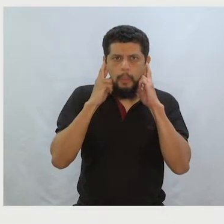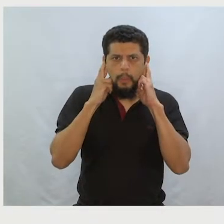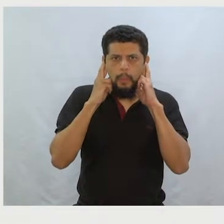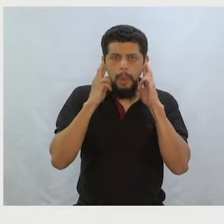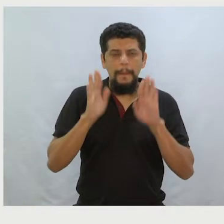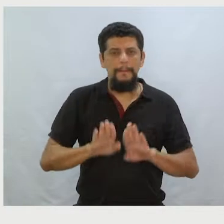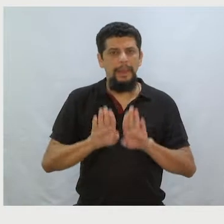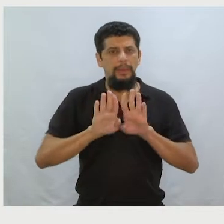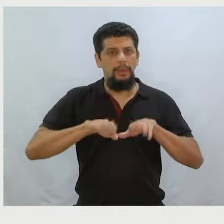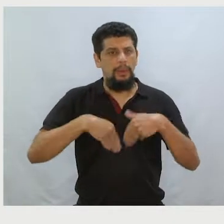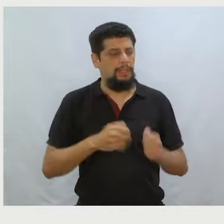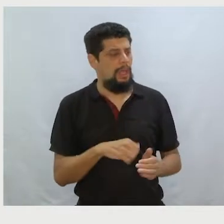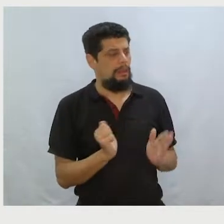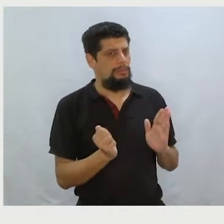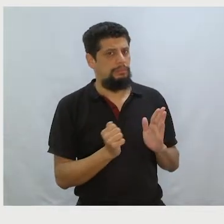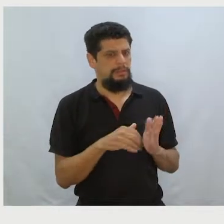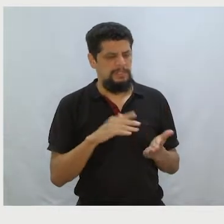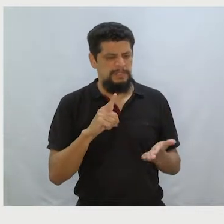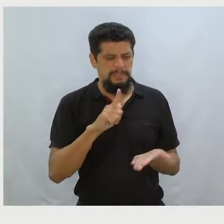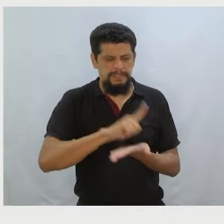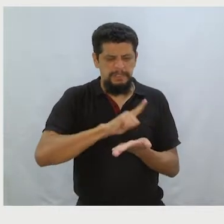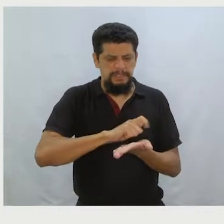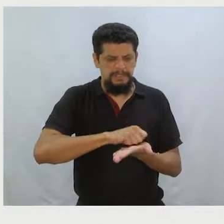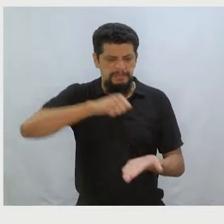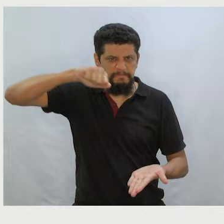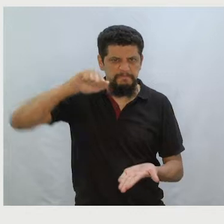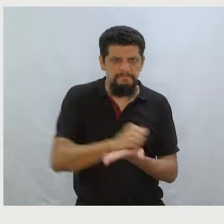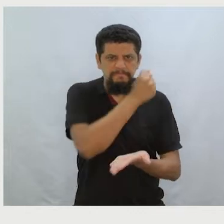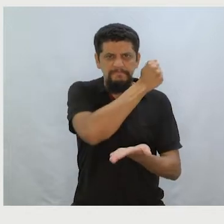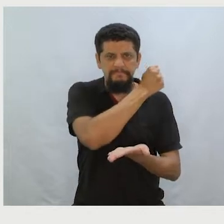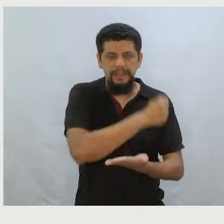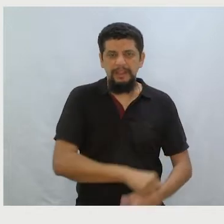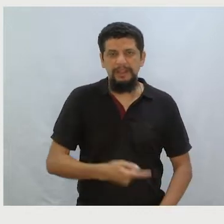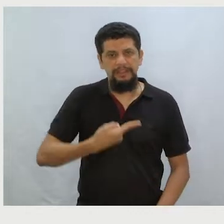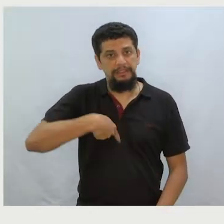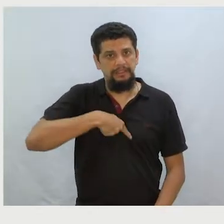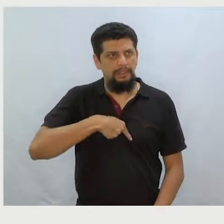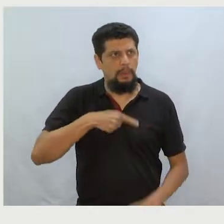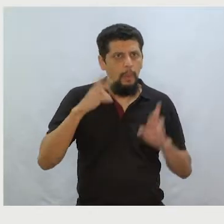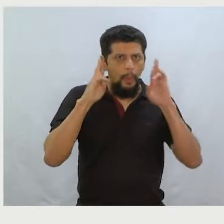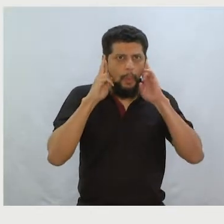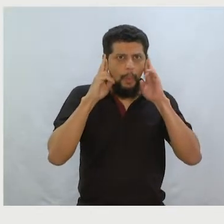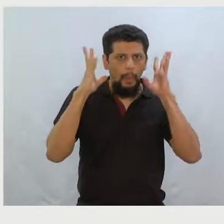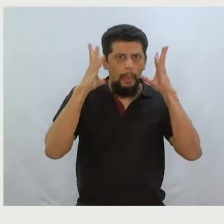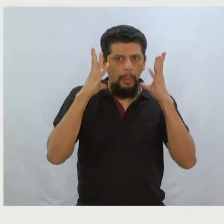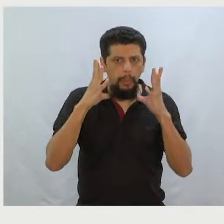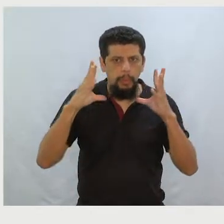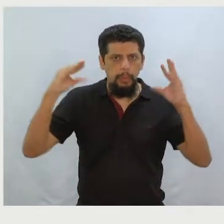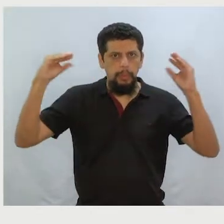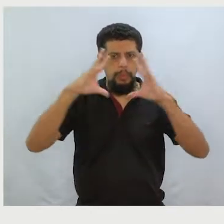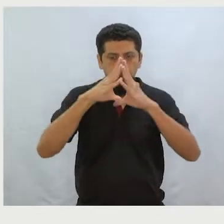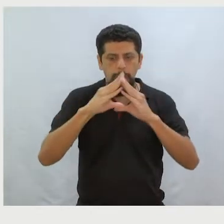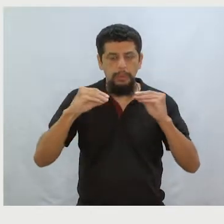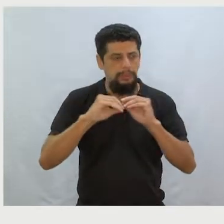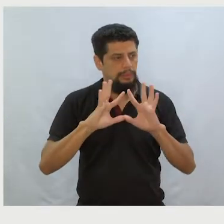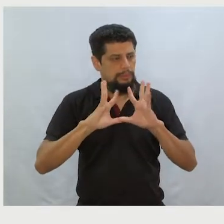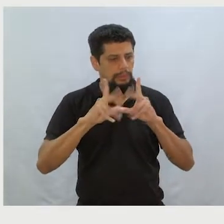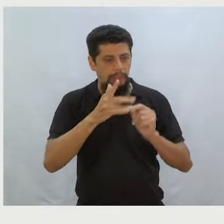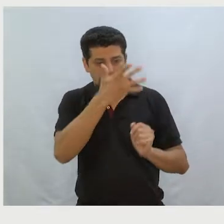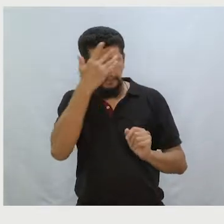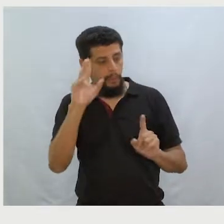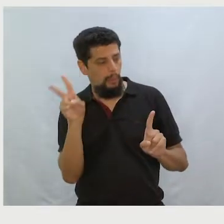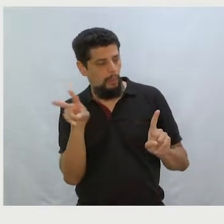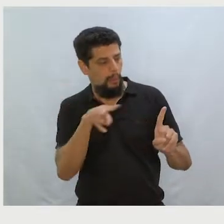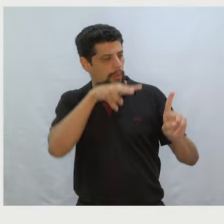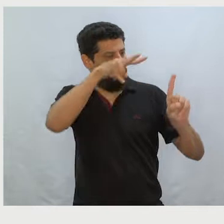surdo mesmo mas quando ela bateu com os livros em cima da mesa a nossa surdez passou e todo mundo olhou para